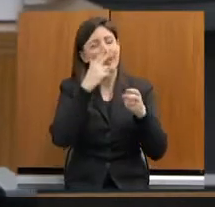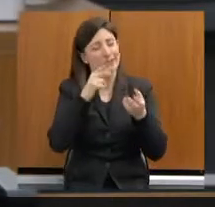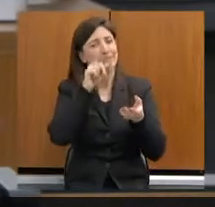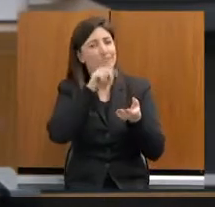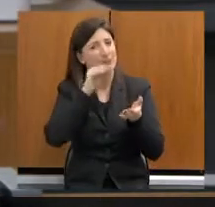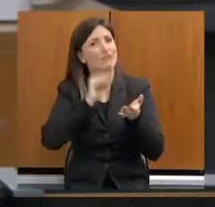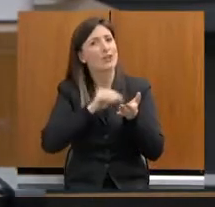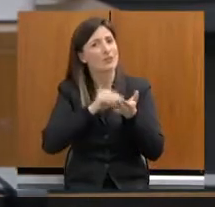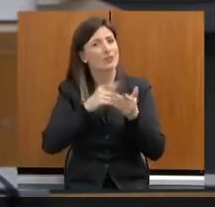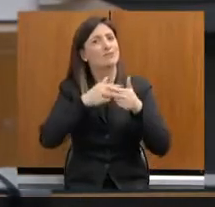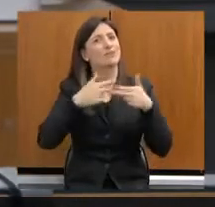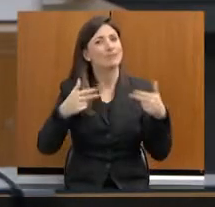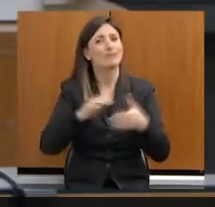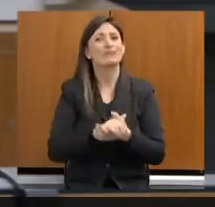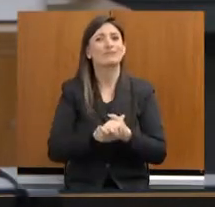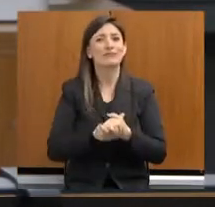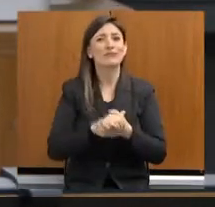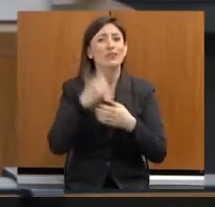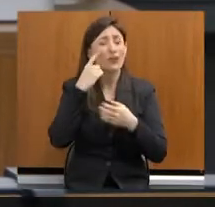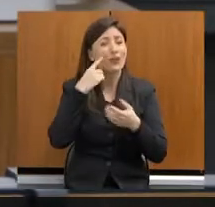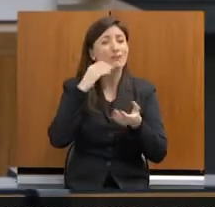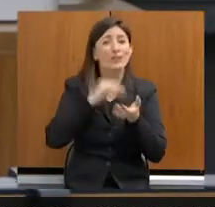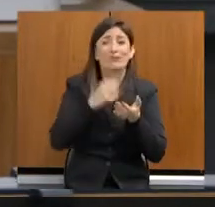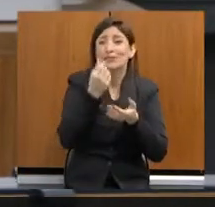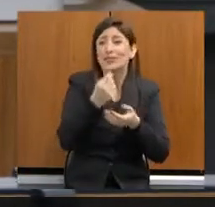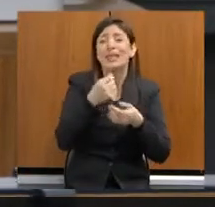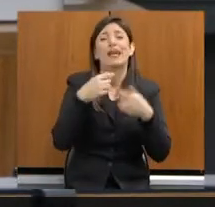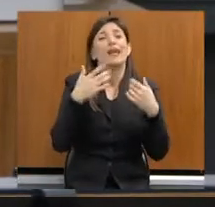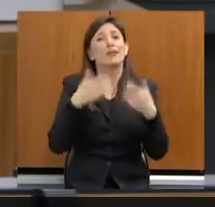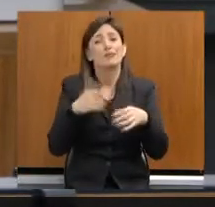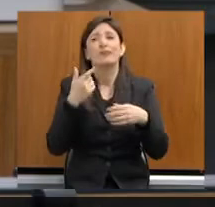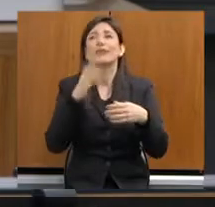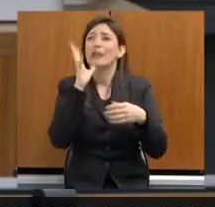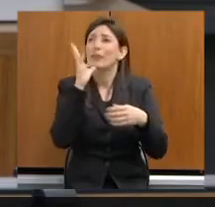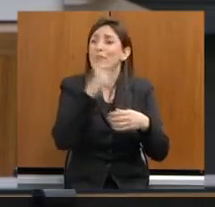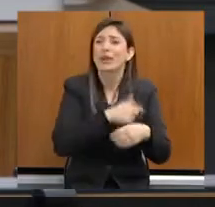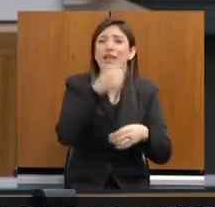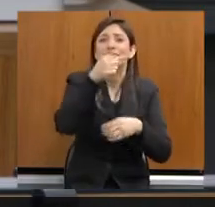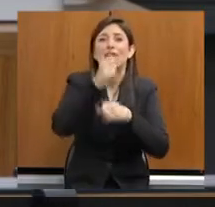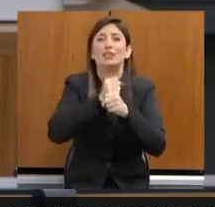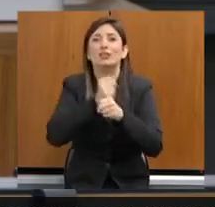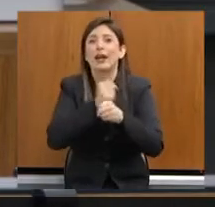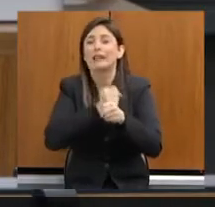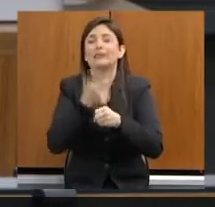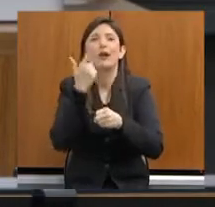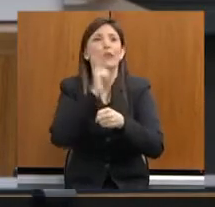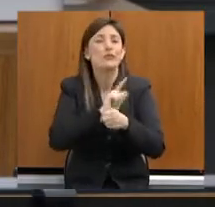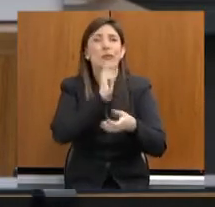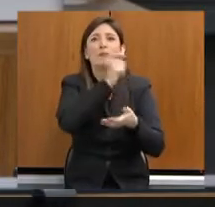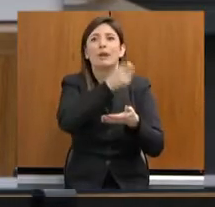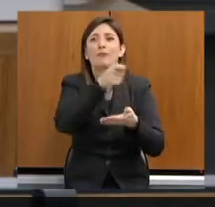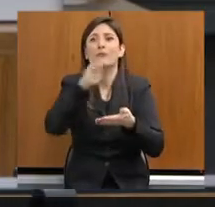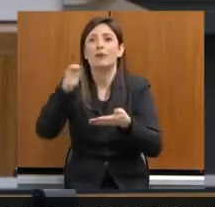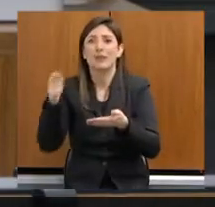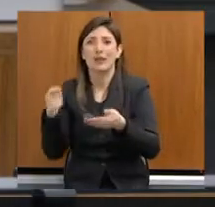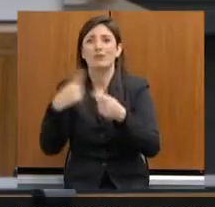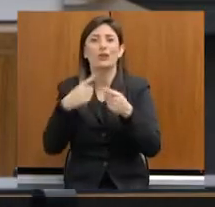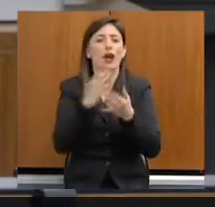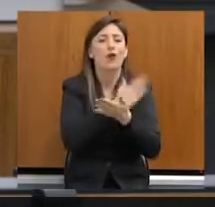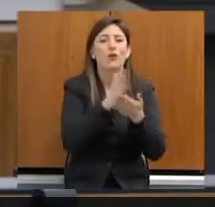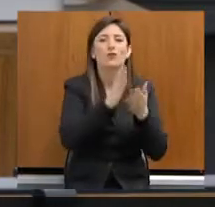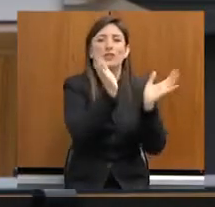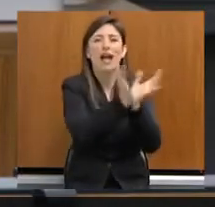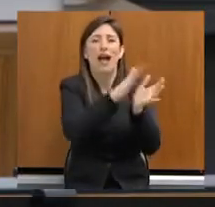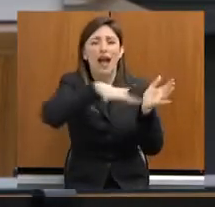Produtor 17 anos para pagar para recuperar áreas degradadas Pergunta a maioria dos produtores